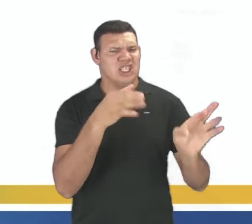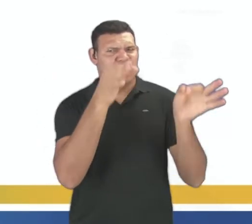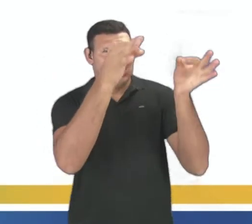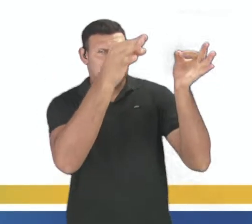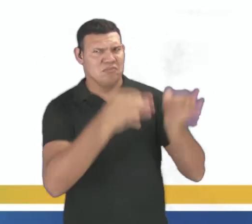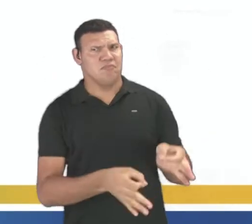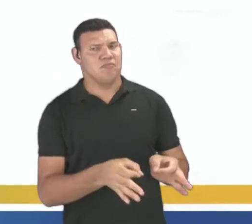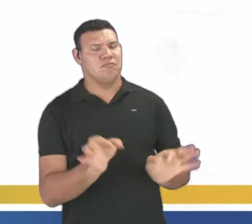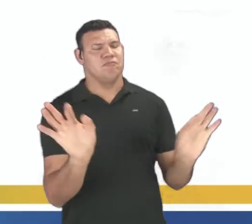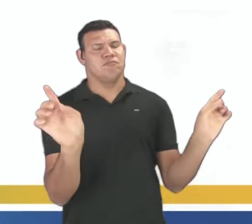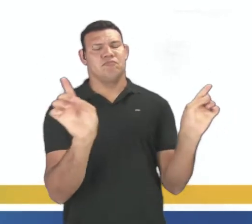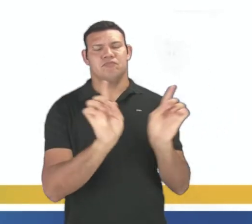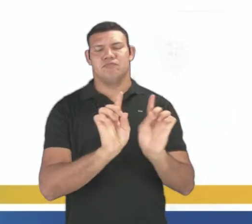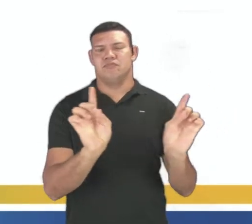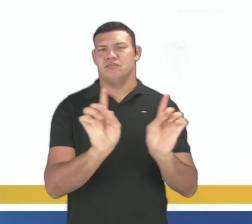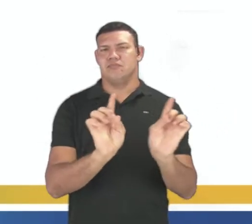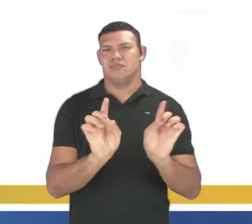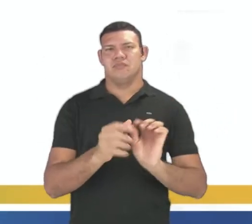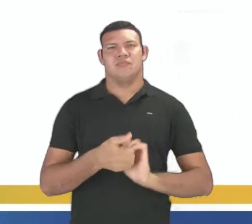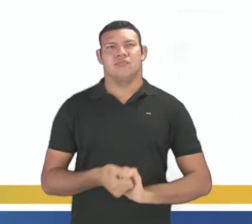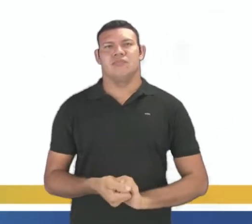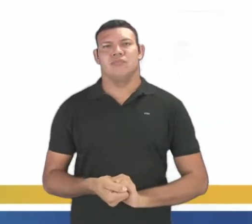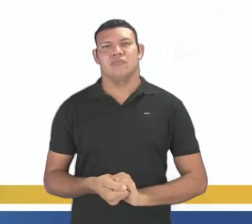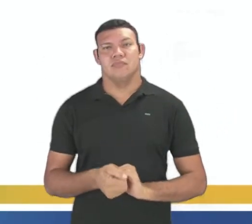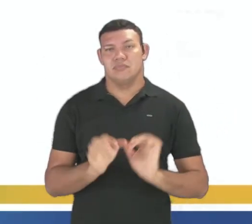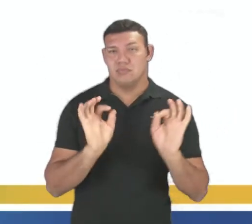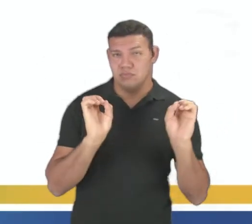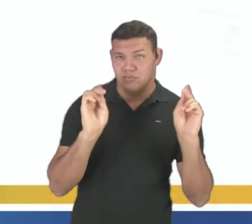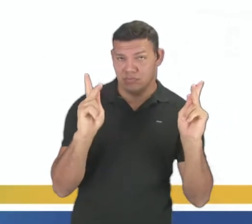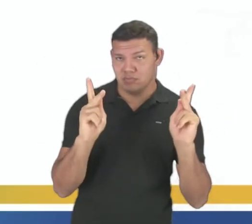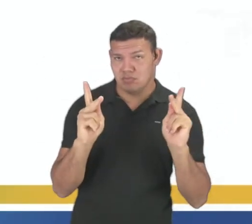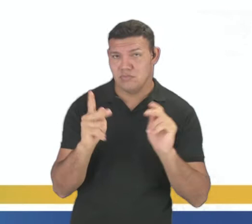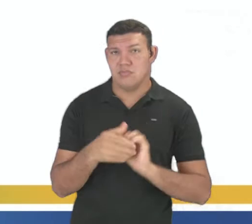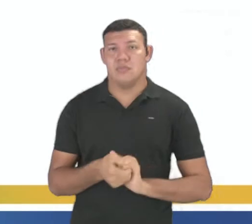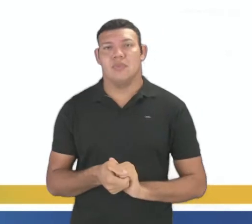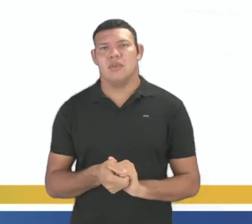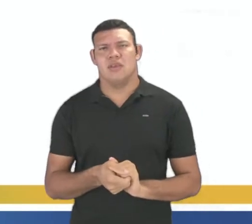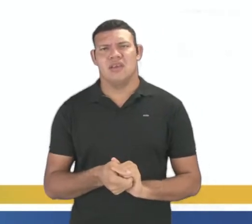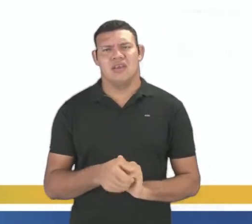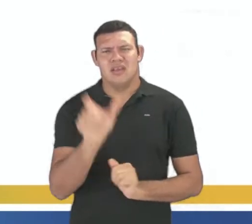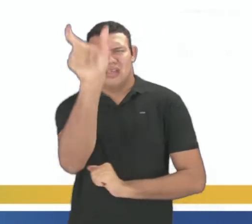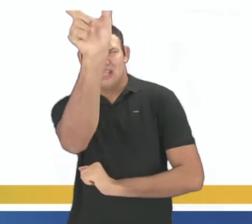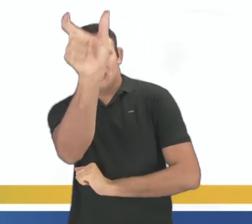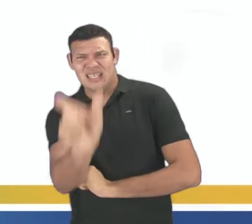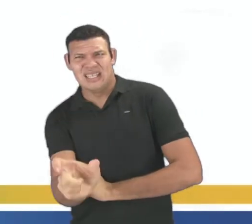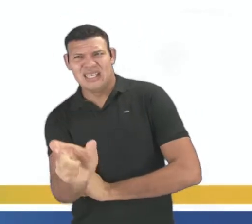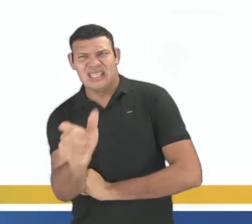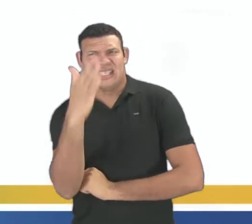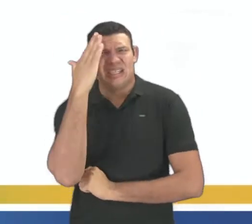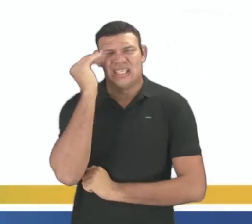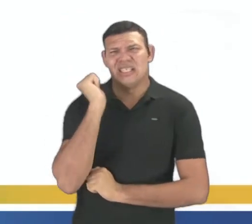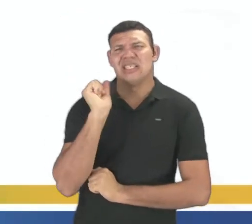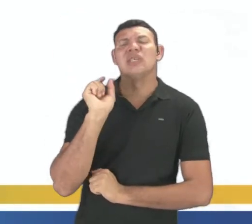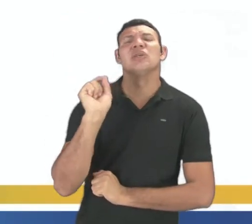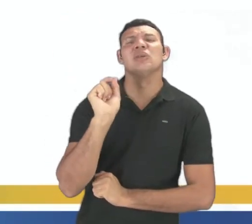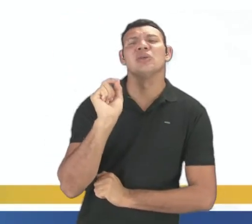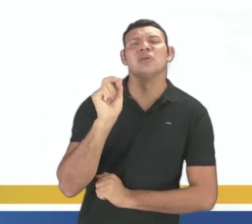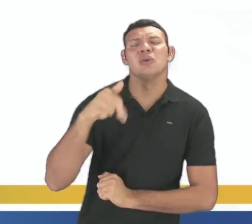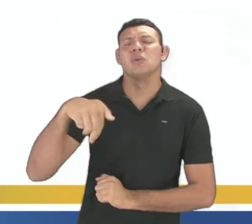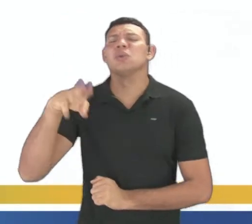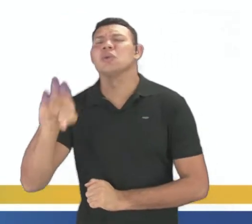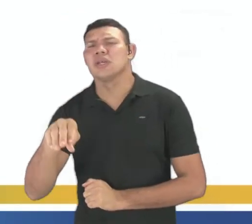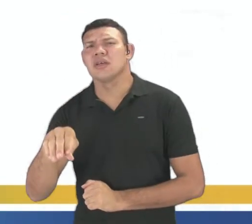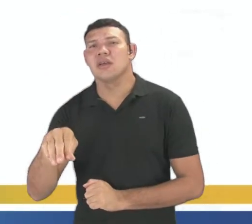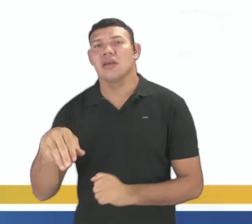específica. Indefinite, não específico, tudo bem? Isto é, definida. Não sabemos do que ou de quem estamos falando.